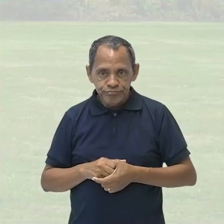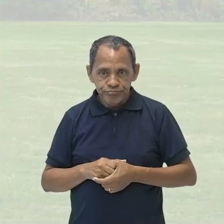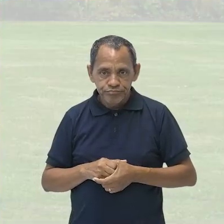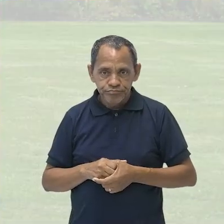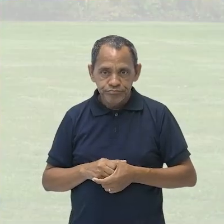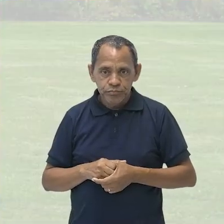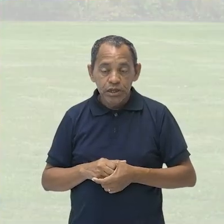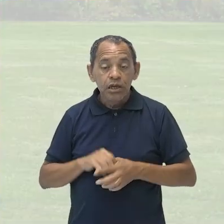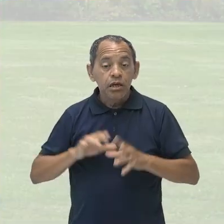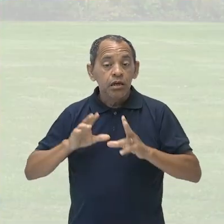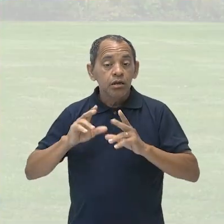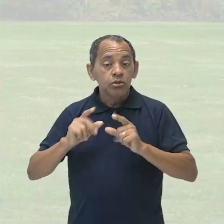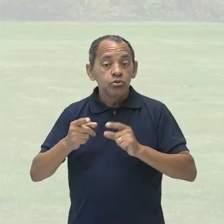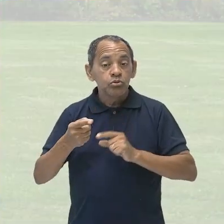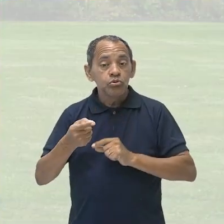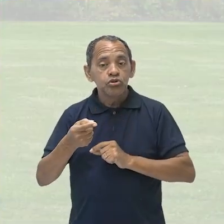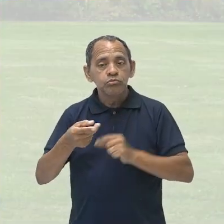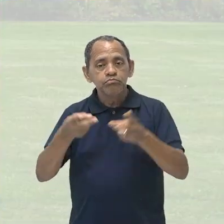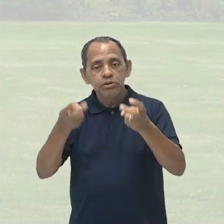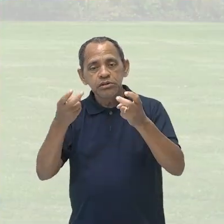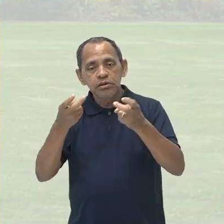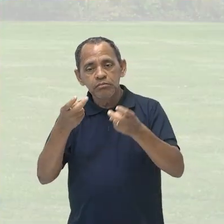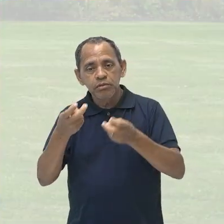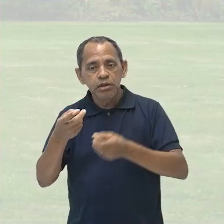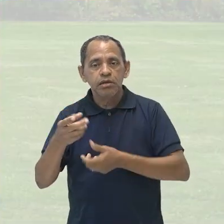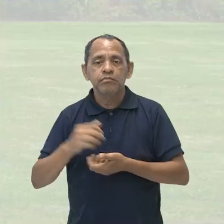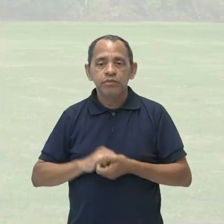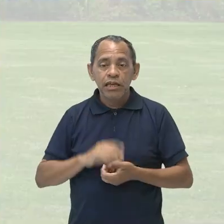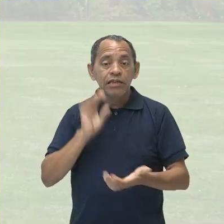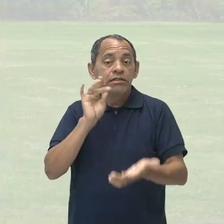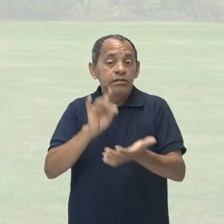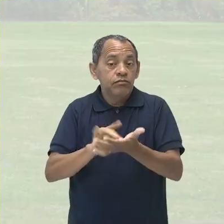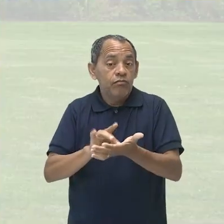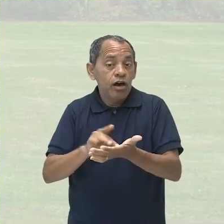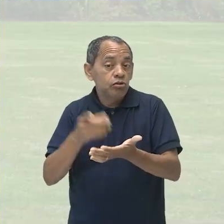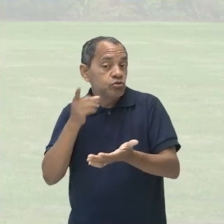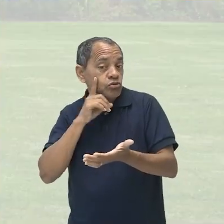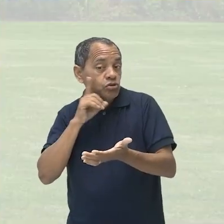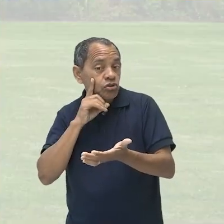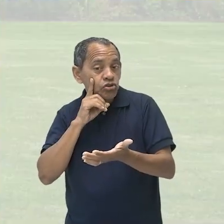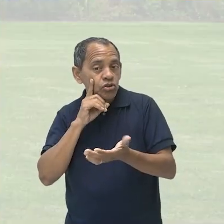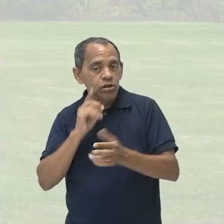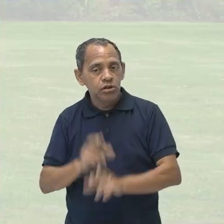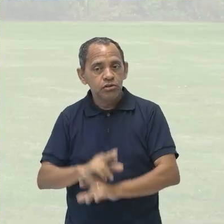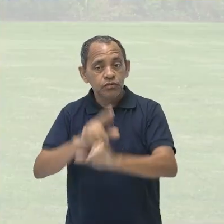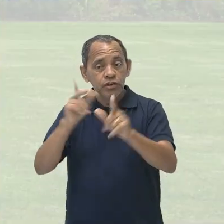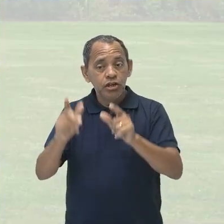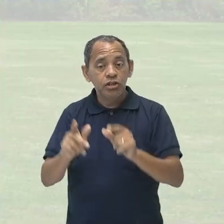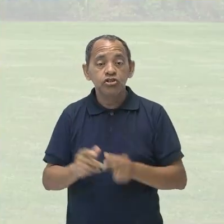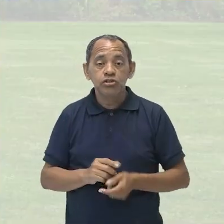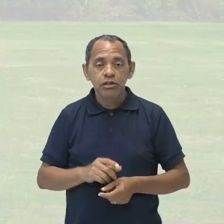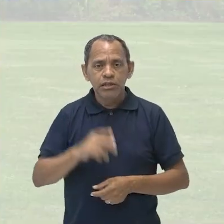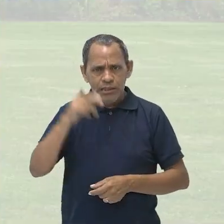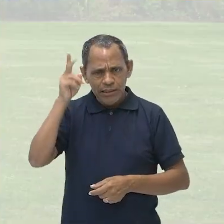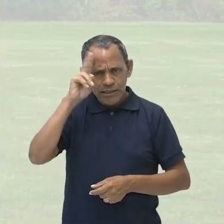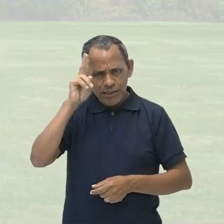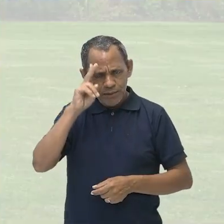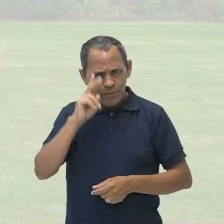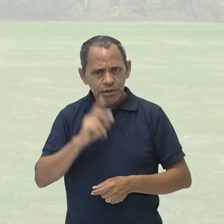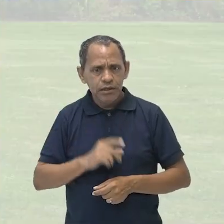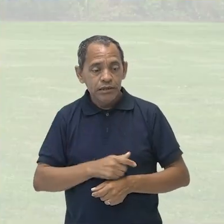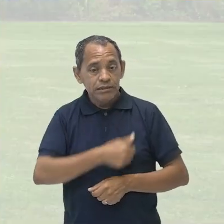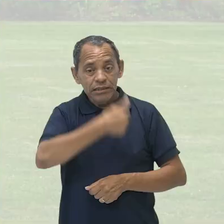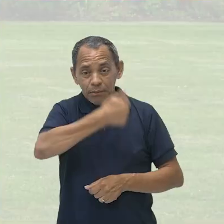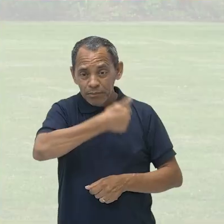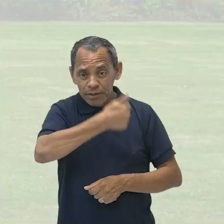essa forma de enxergar esse fato corriqueiro é diferente daquela primeira crônica que eu mostrei para vocês. Na primeira crônica, nós